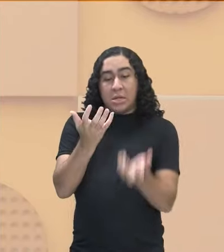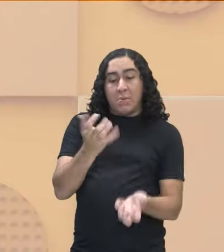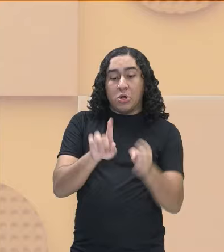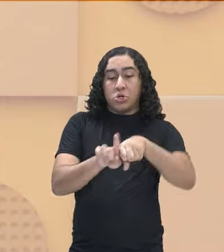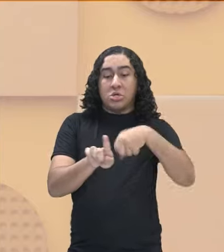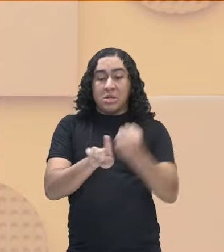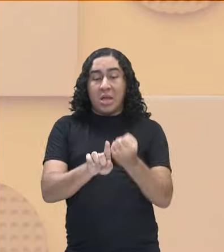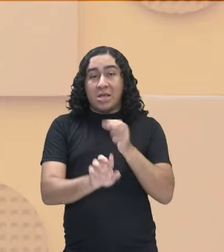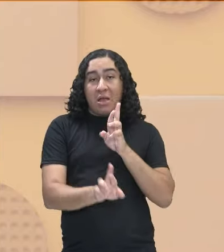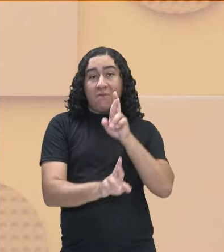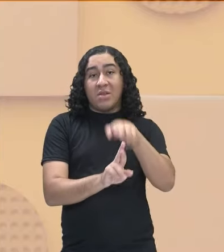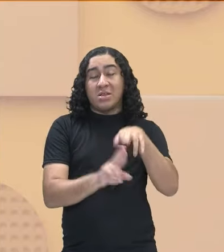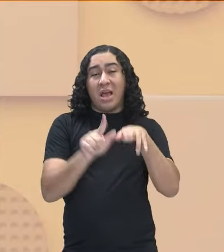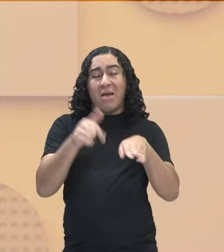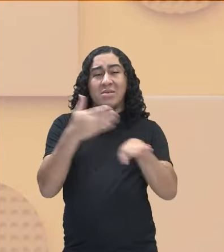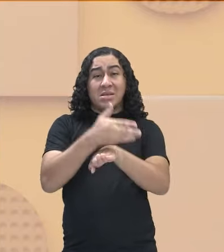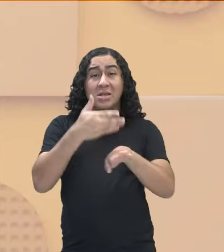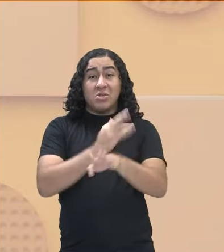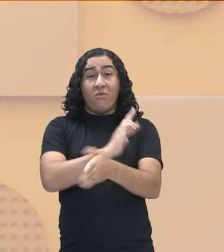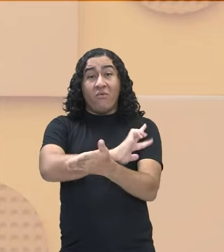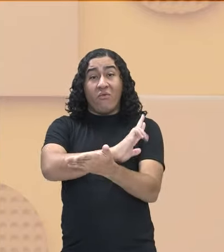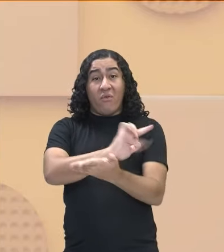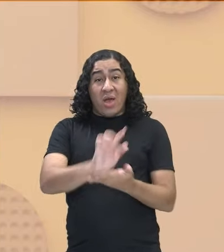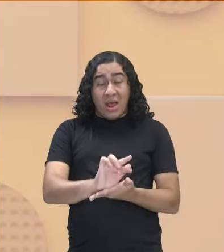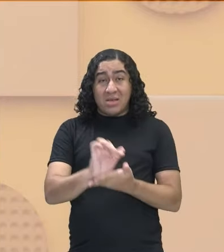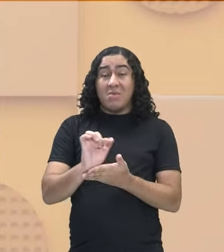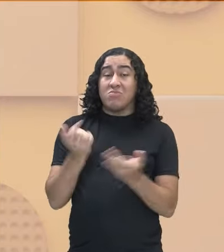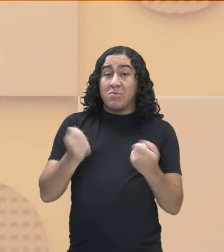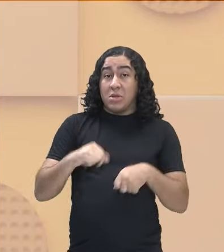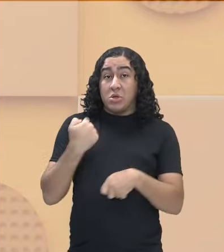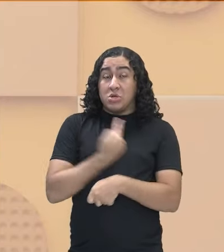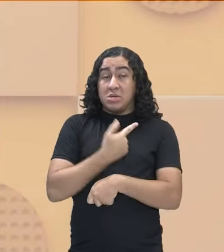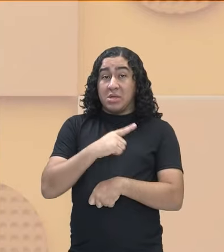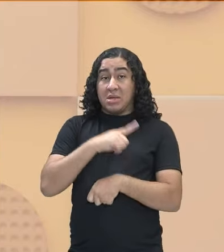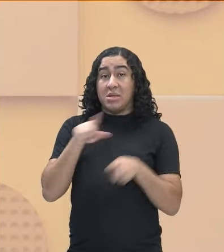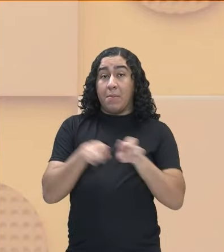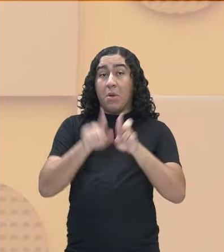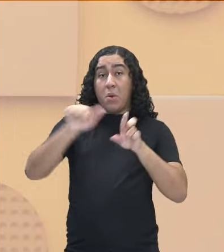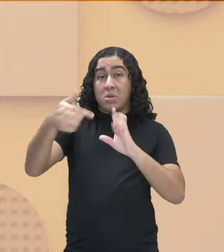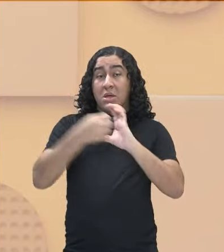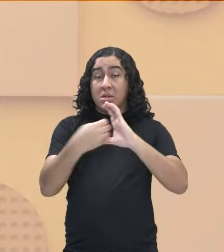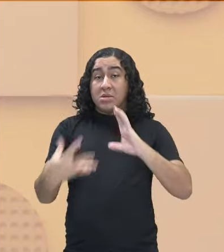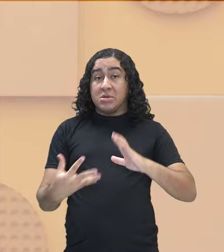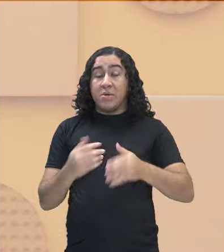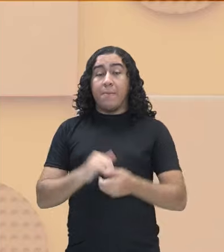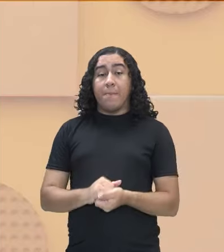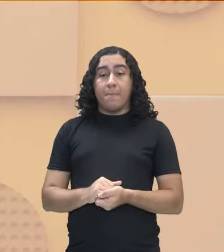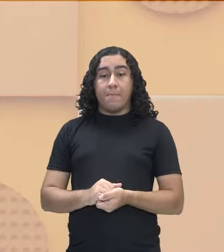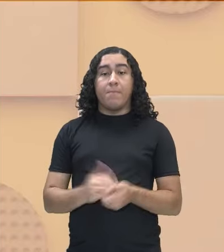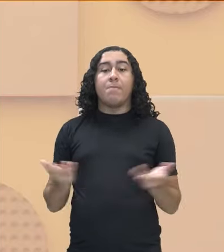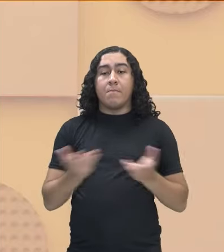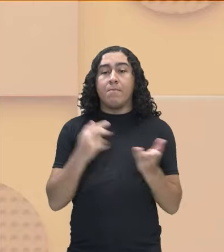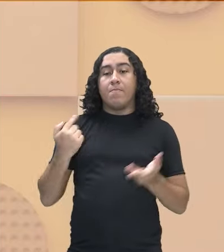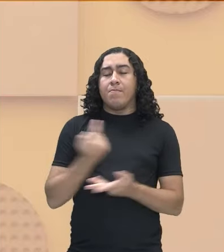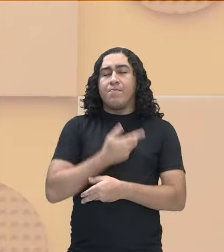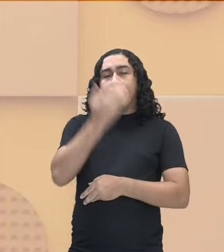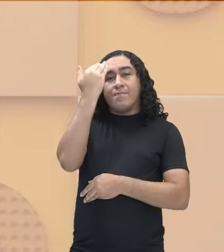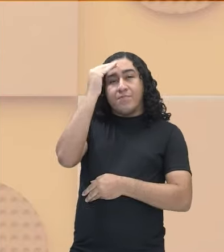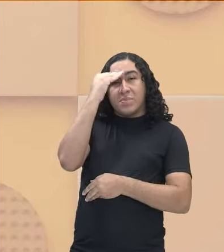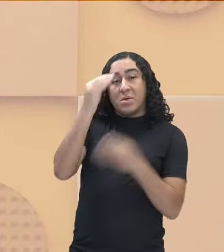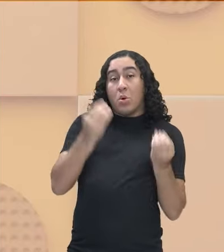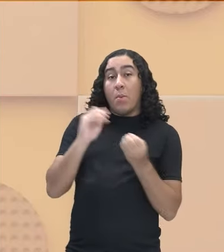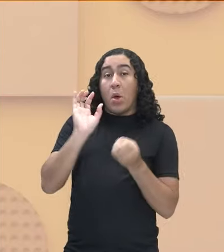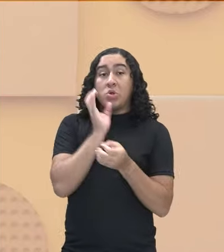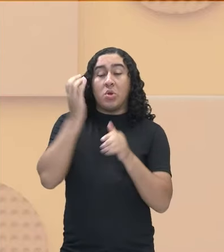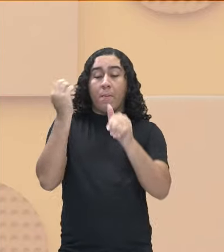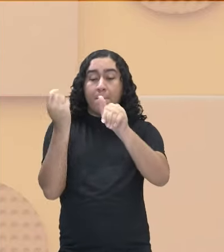a ao acesso H uma série de serviços que a gente tem e outros aspectos também certo agora a gente vai entender como se deu essas esses fluxos